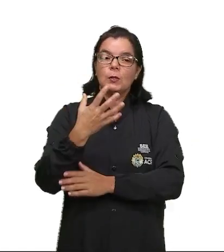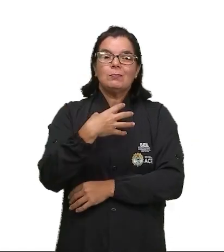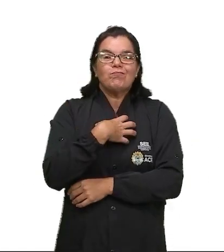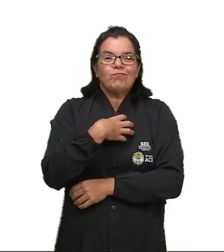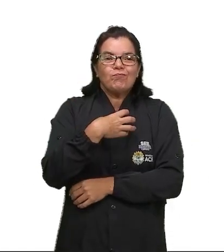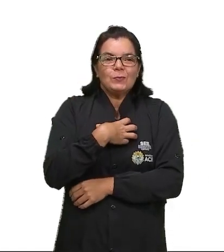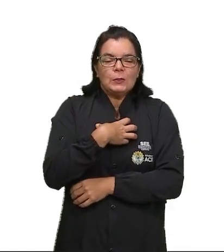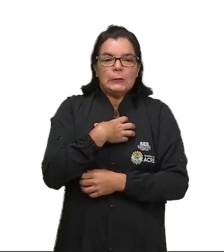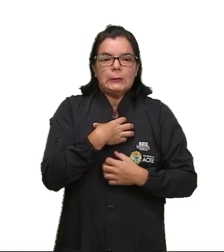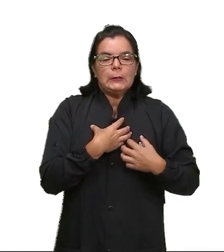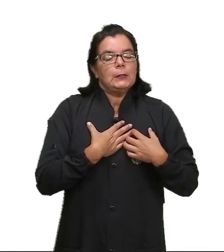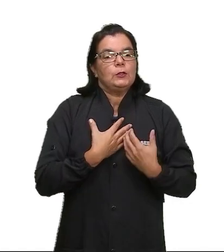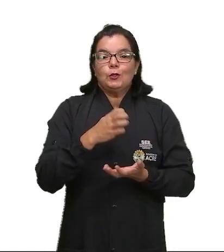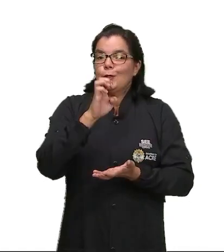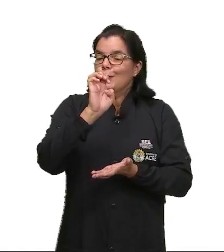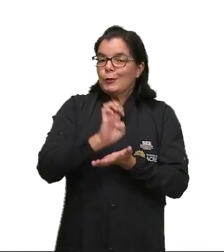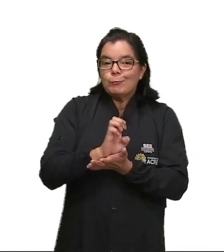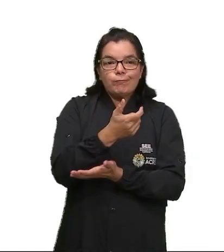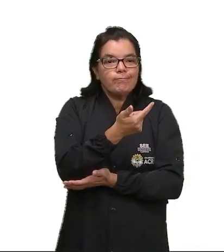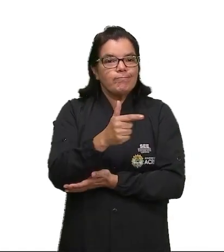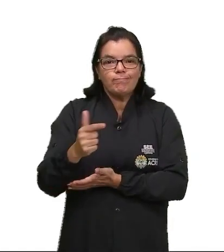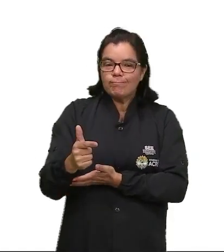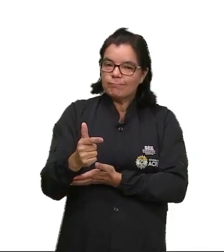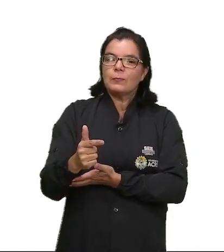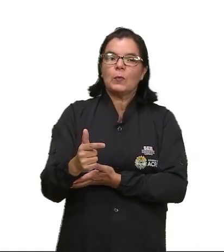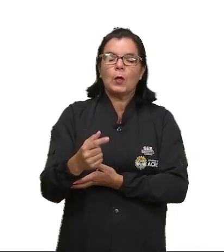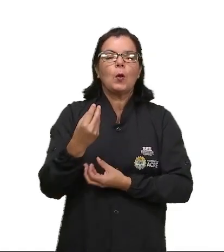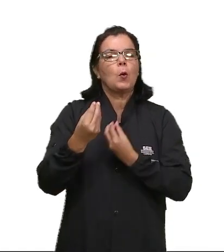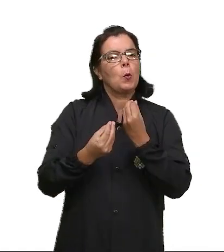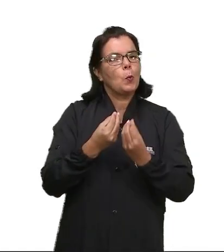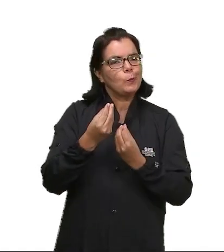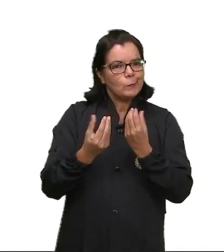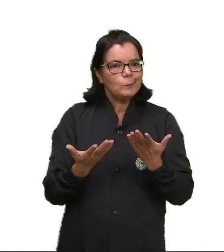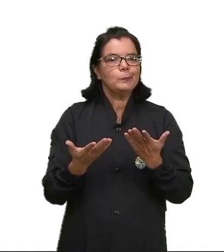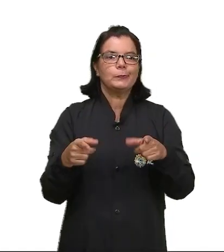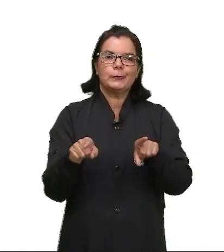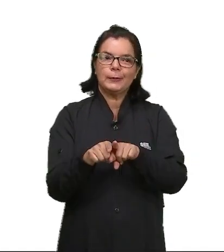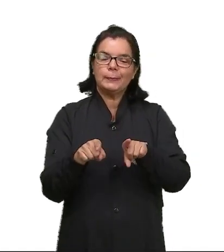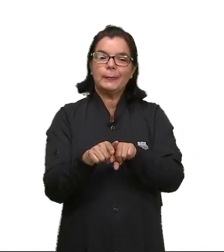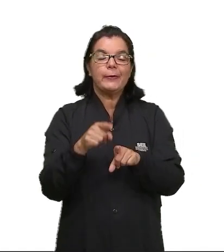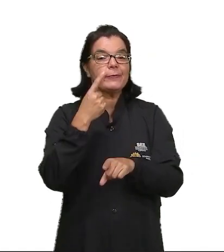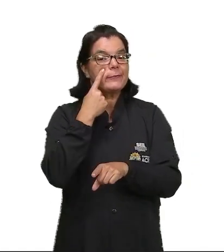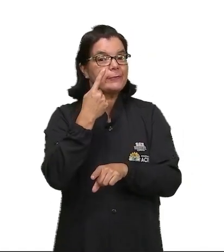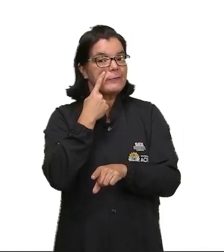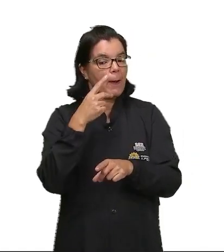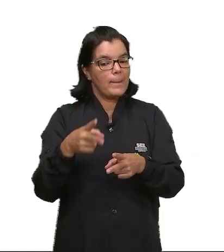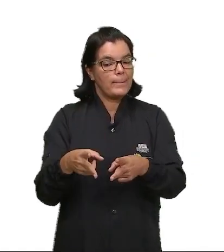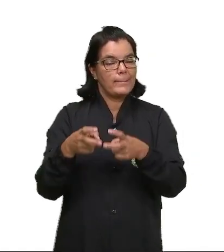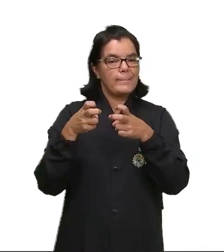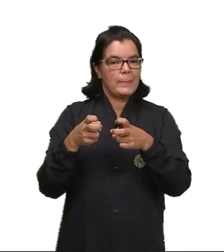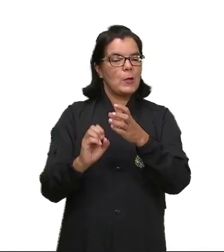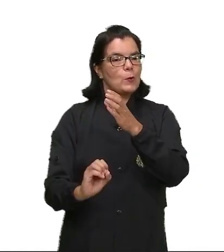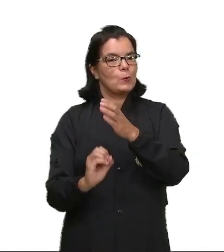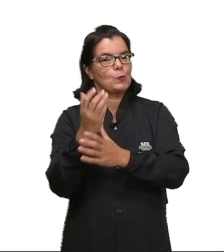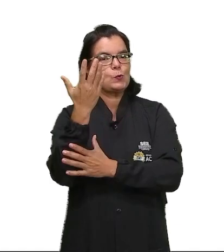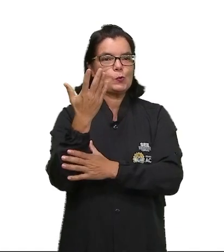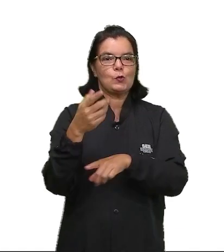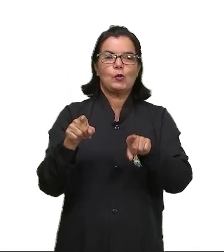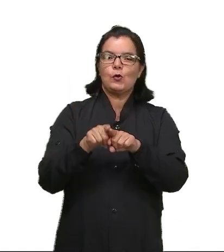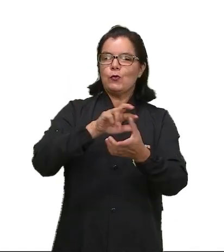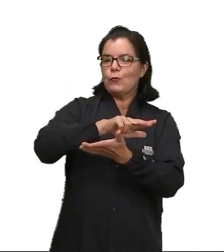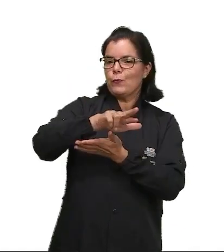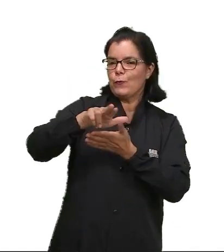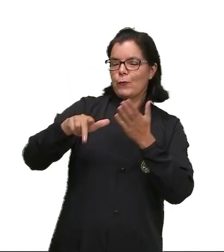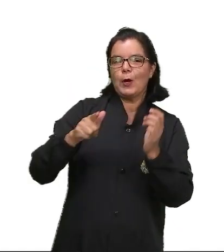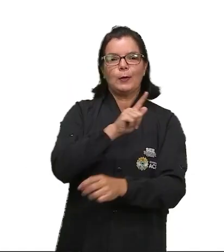de desesperança terrível. E como se não bastasse, a gente vai começar a perceber o surgimento de